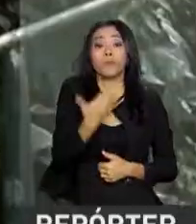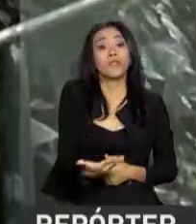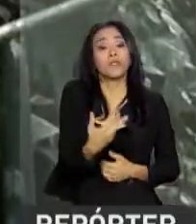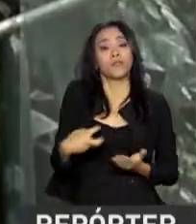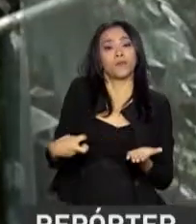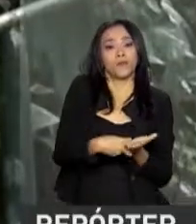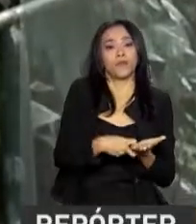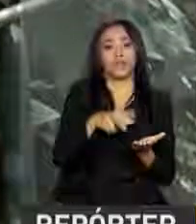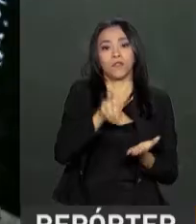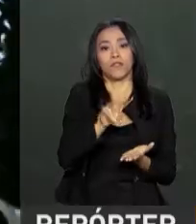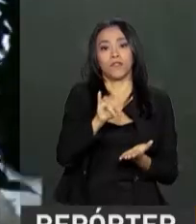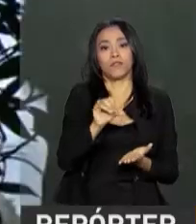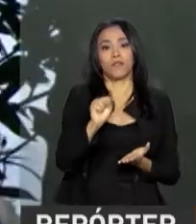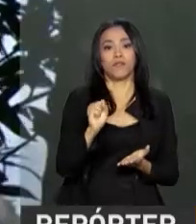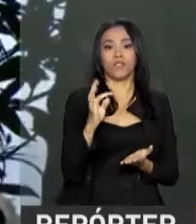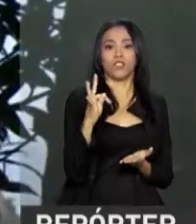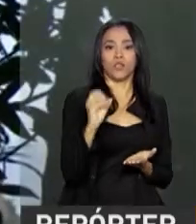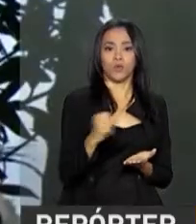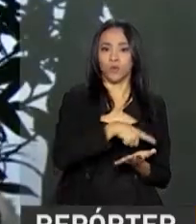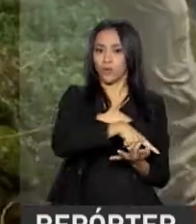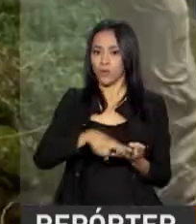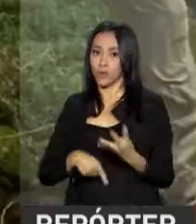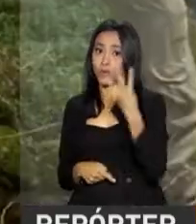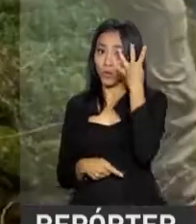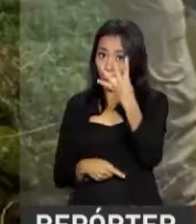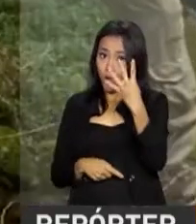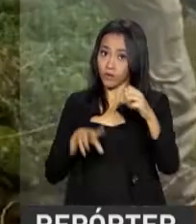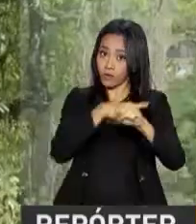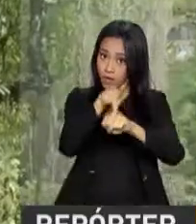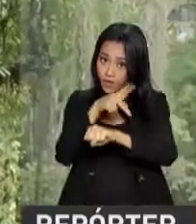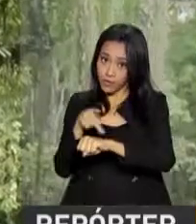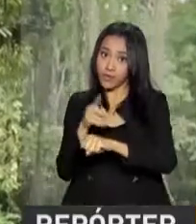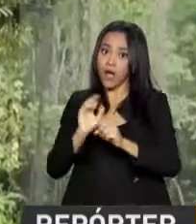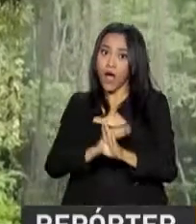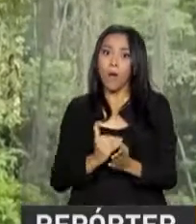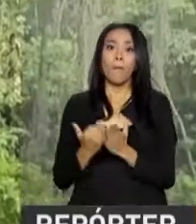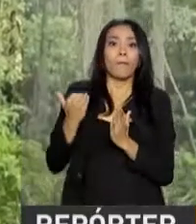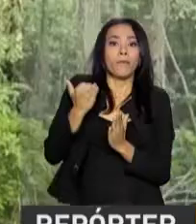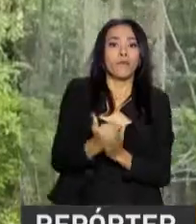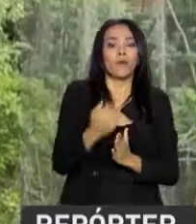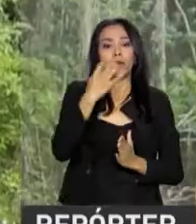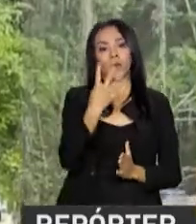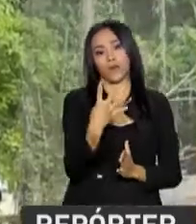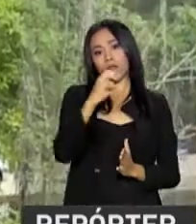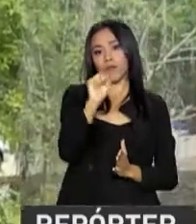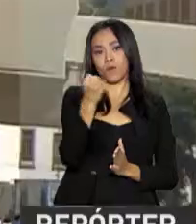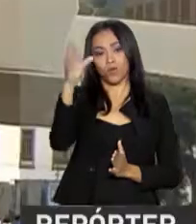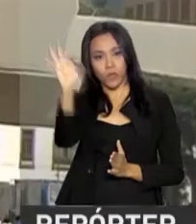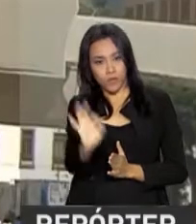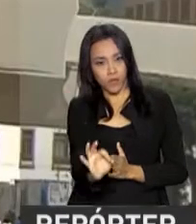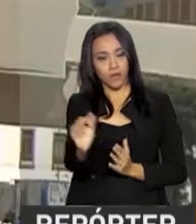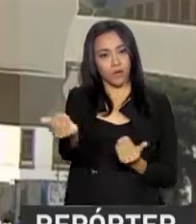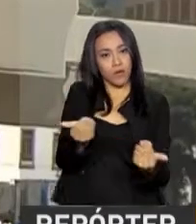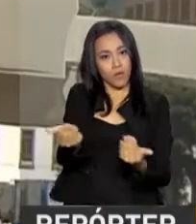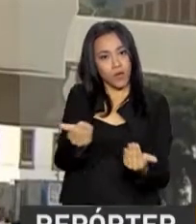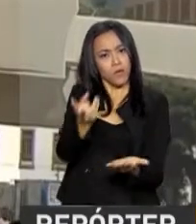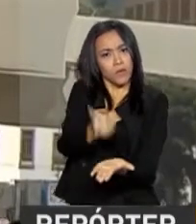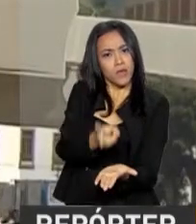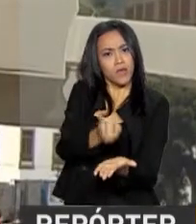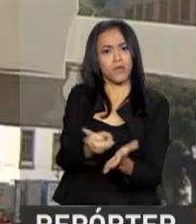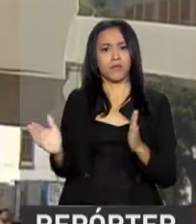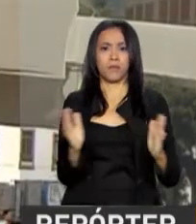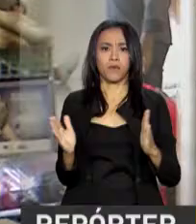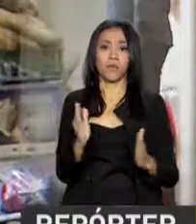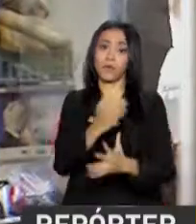vistos eletrônicos dos quatro países beneficiados aumentou 48% em relação ao mesmo período